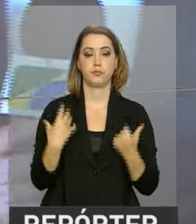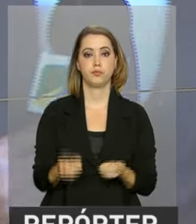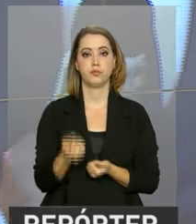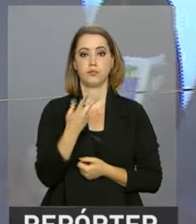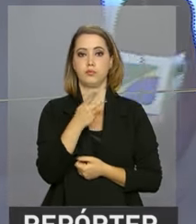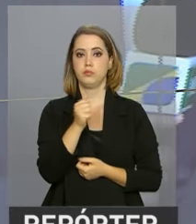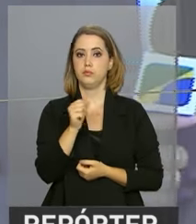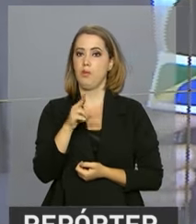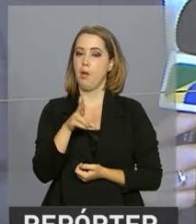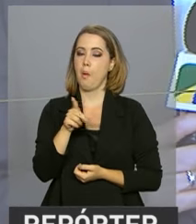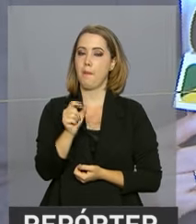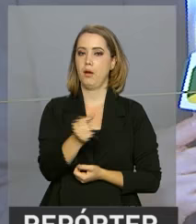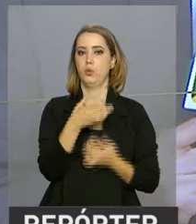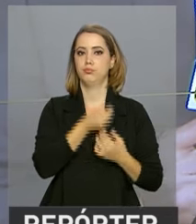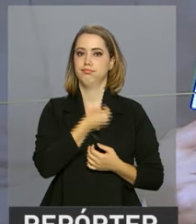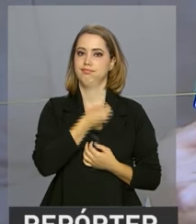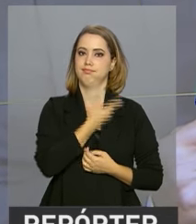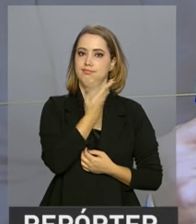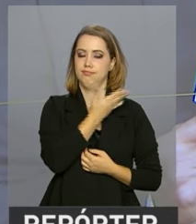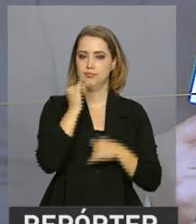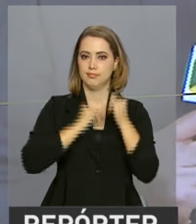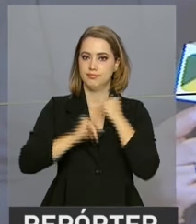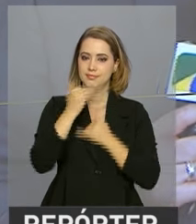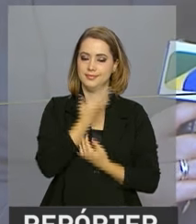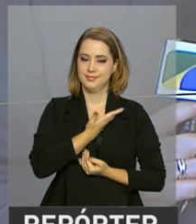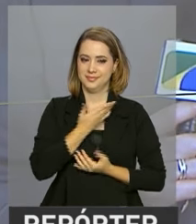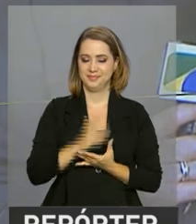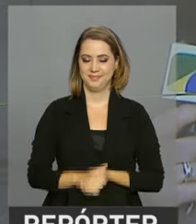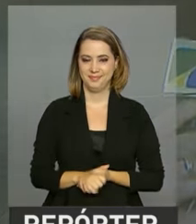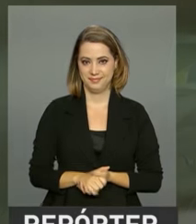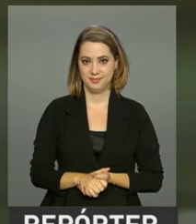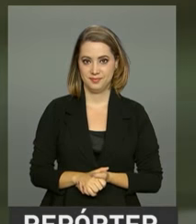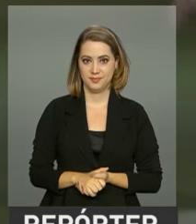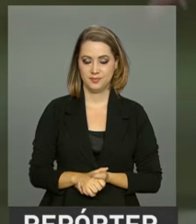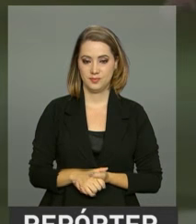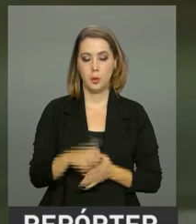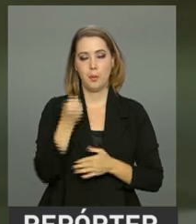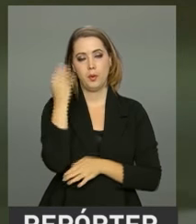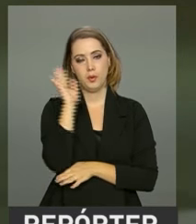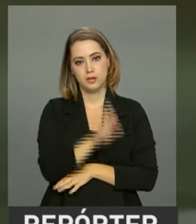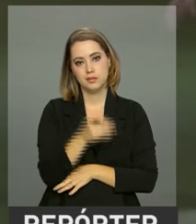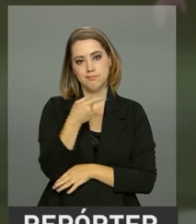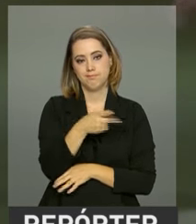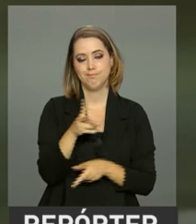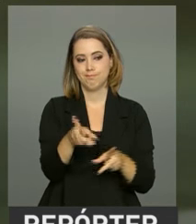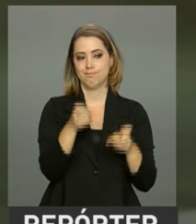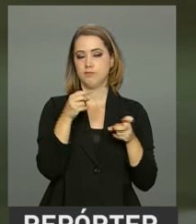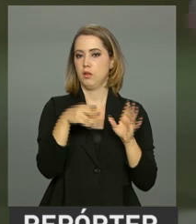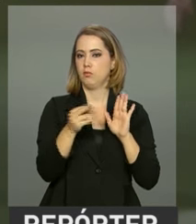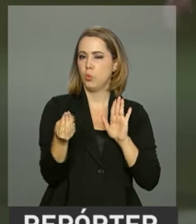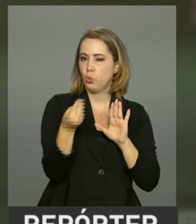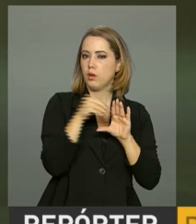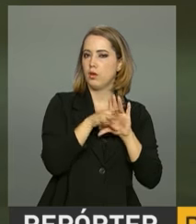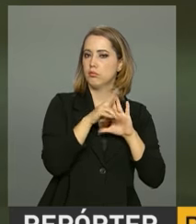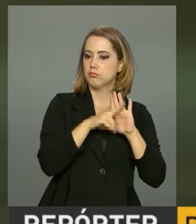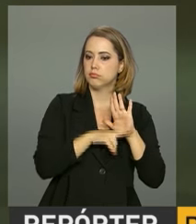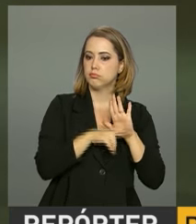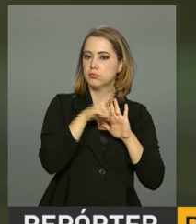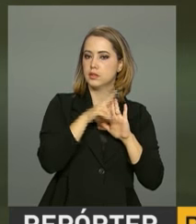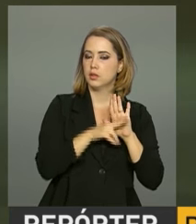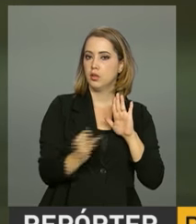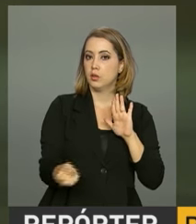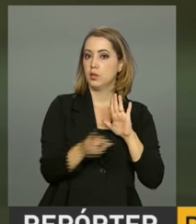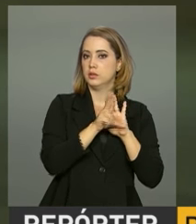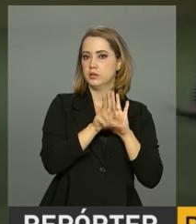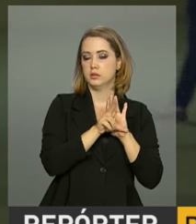Paulo L sávia Boa tarde Paulo Boa tarde Zé Luiz Considerando esta regra as despesas da União